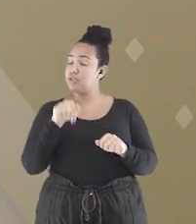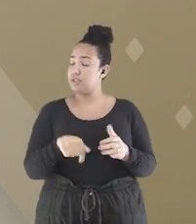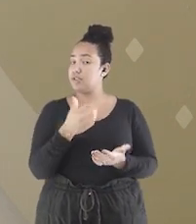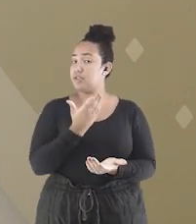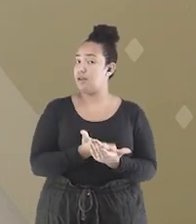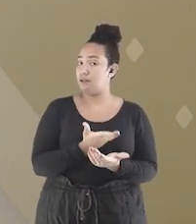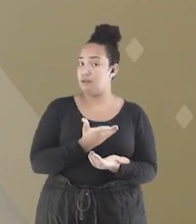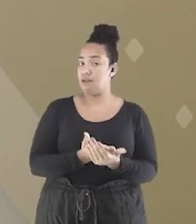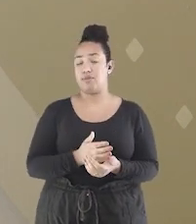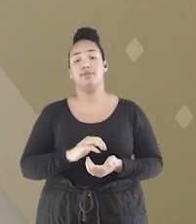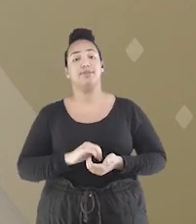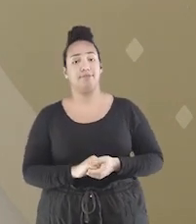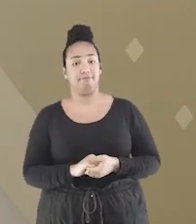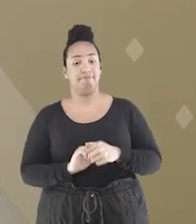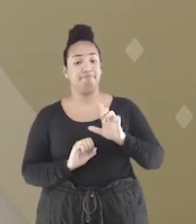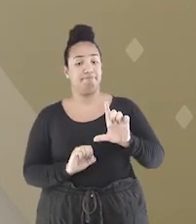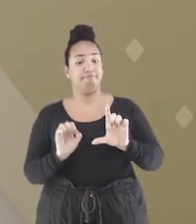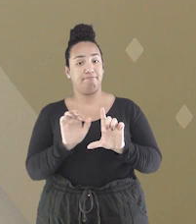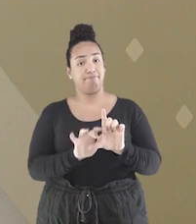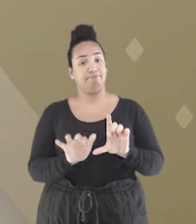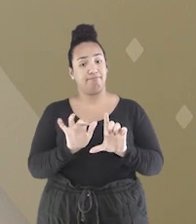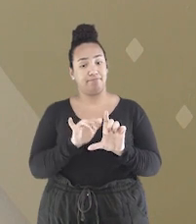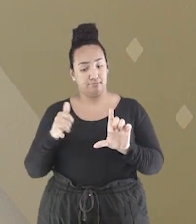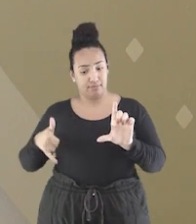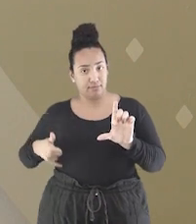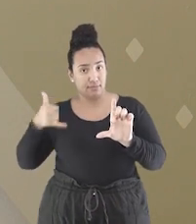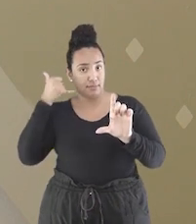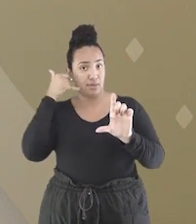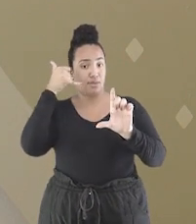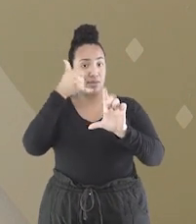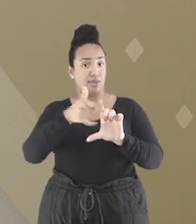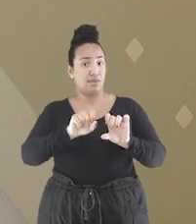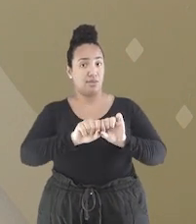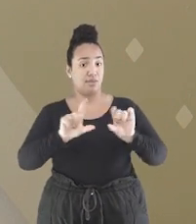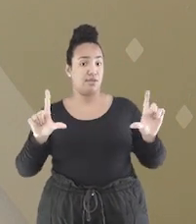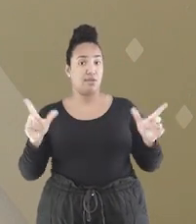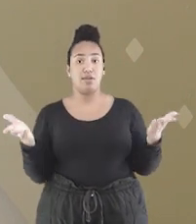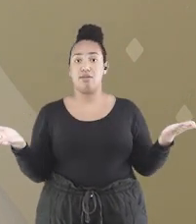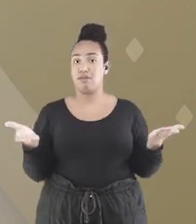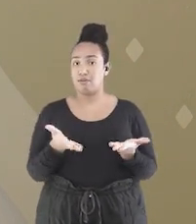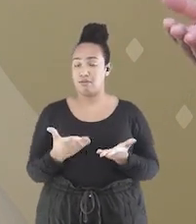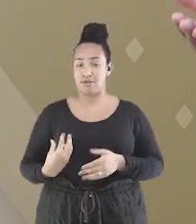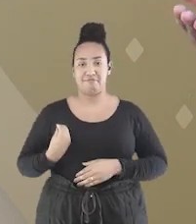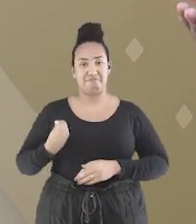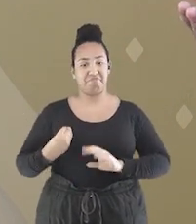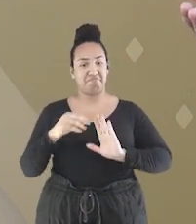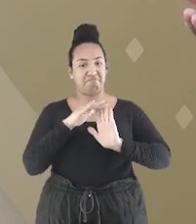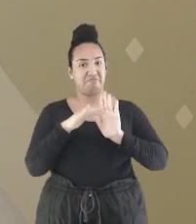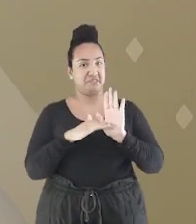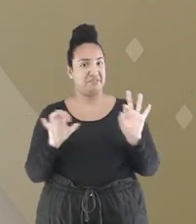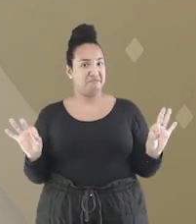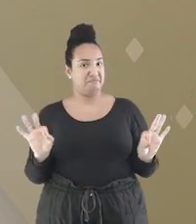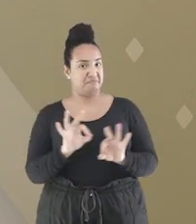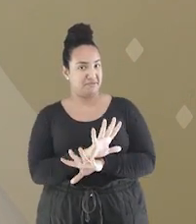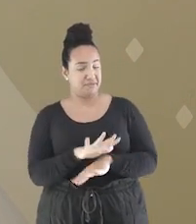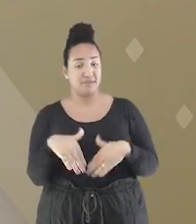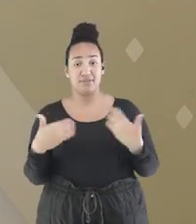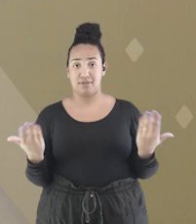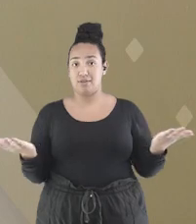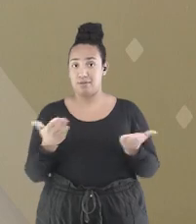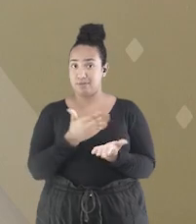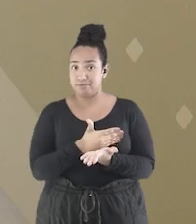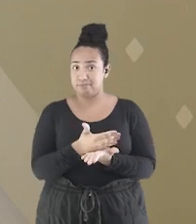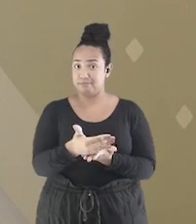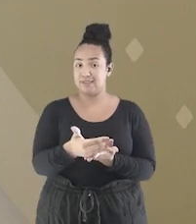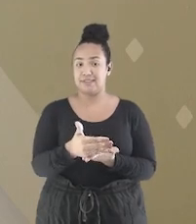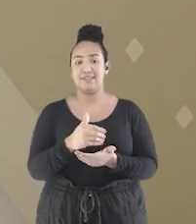Para isso, é só apontar o celular para o QR Code que aparece aí na sua tela e marcar a sua presença. Agora vamos